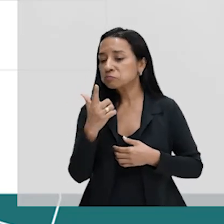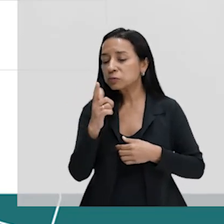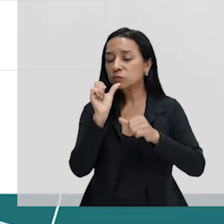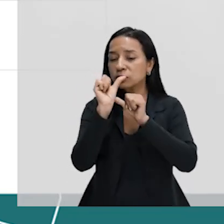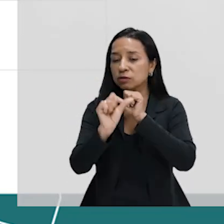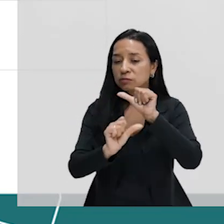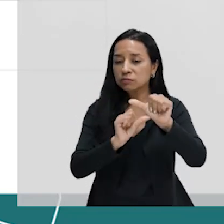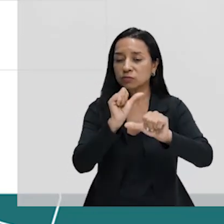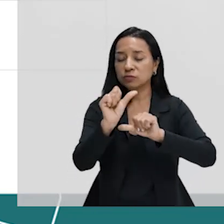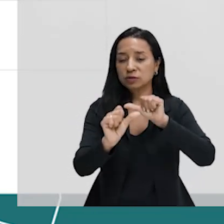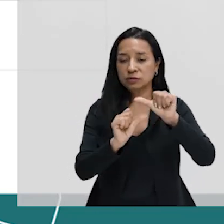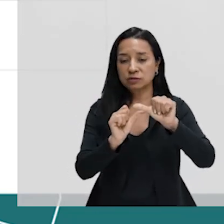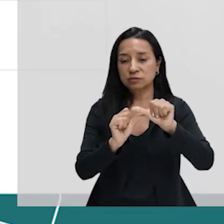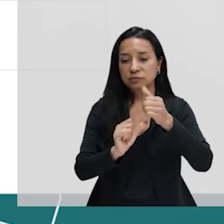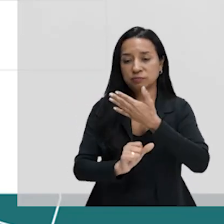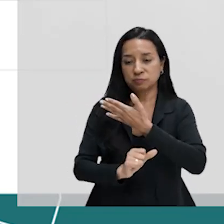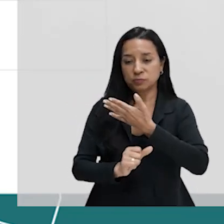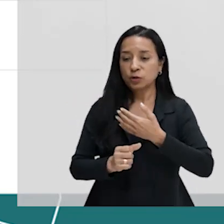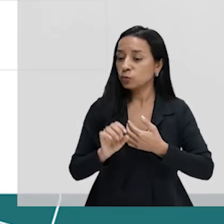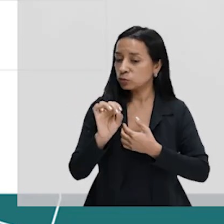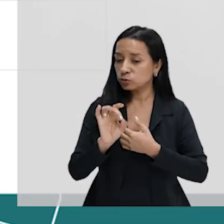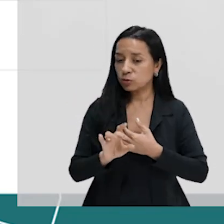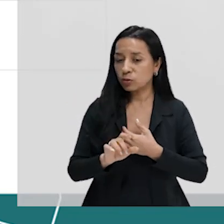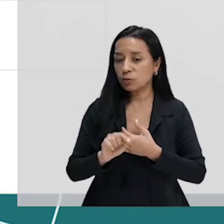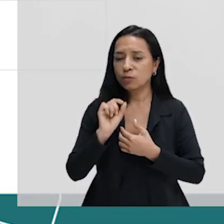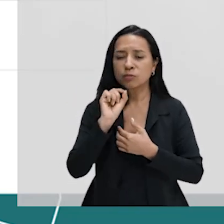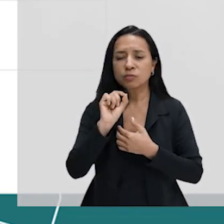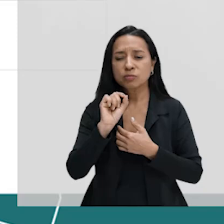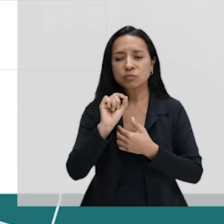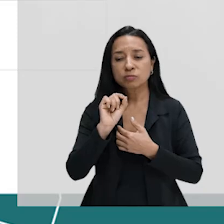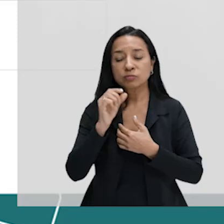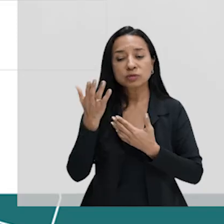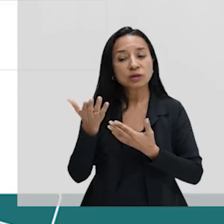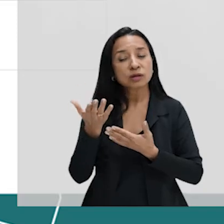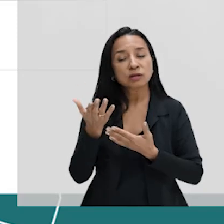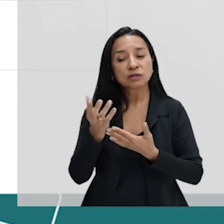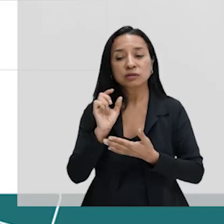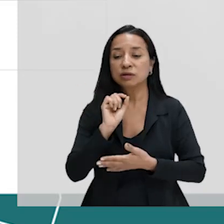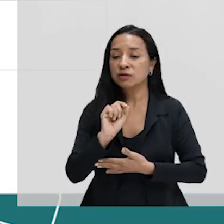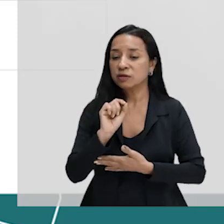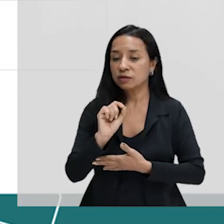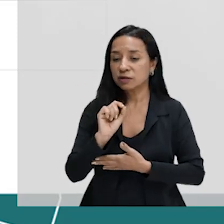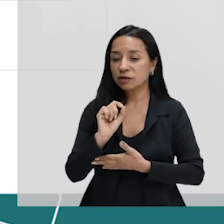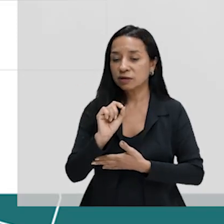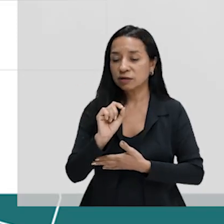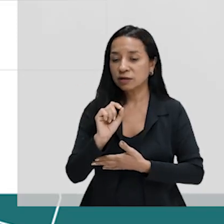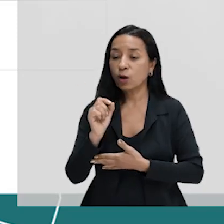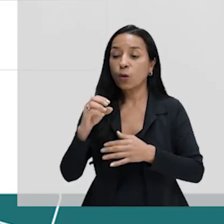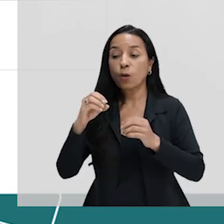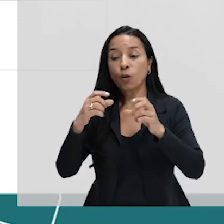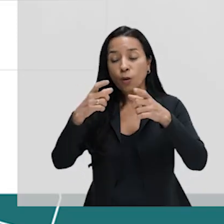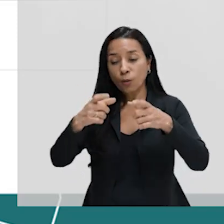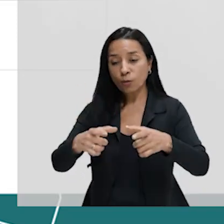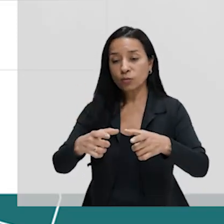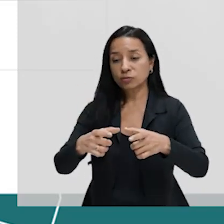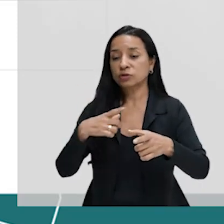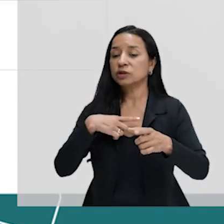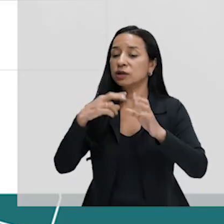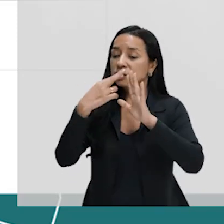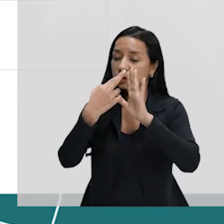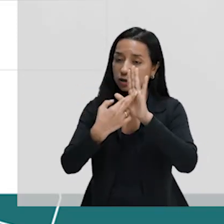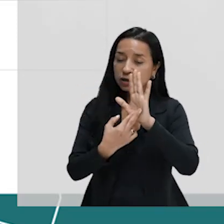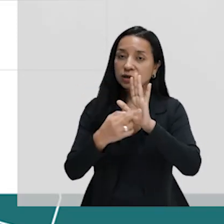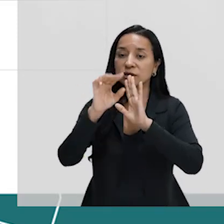Quem, que e onde. O que é muito utilizado, né? Então, tem até algumas regras bem específicas para